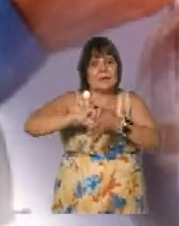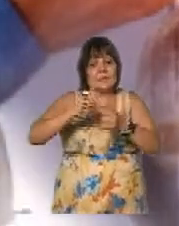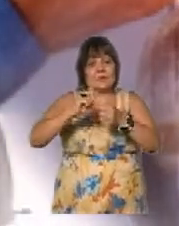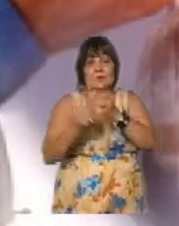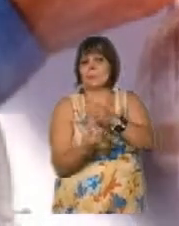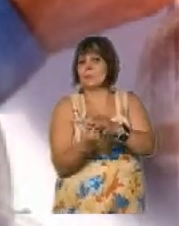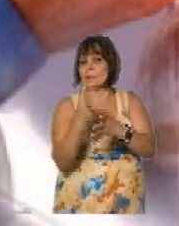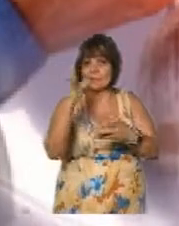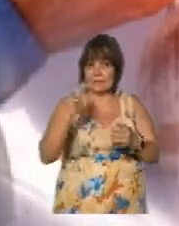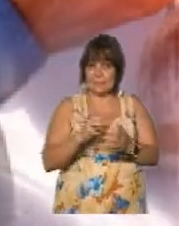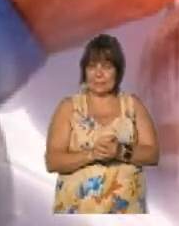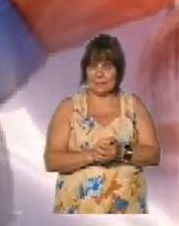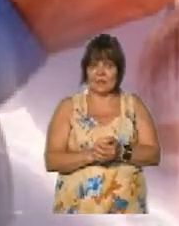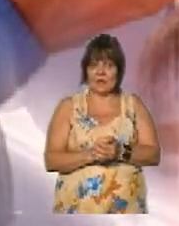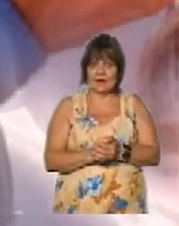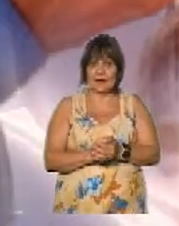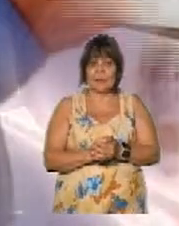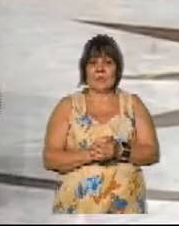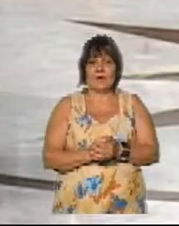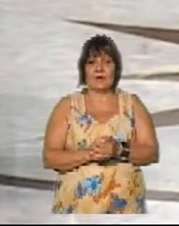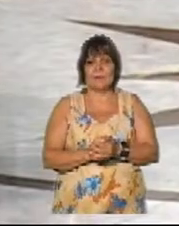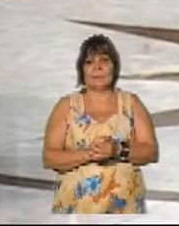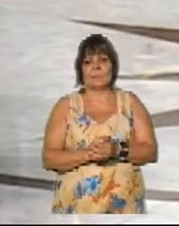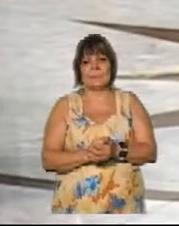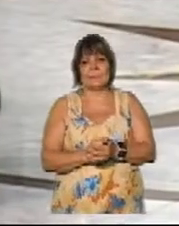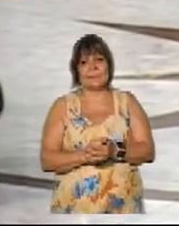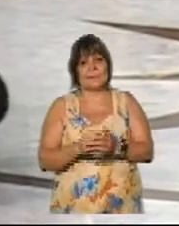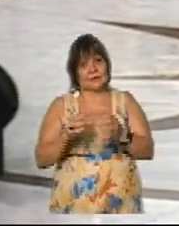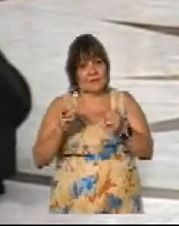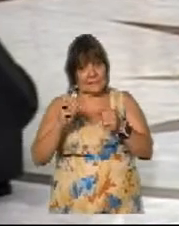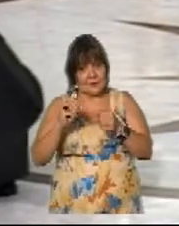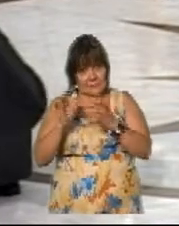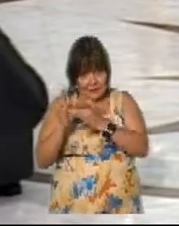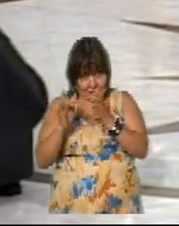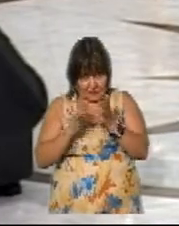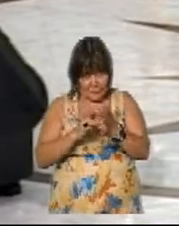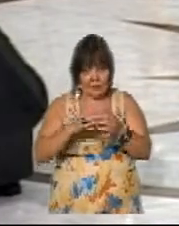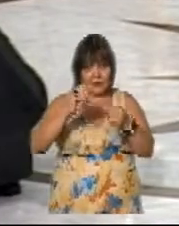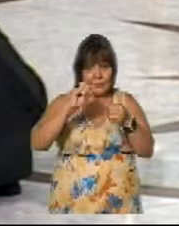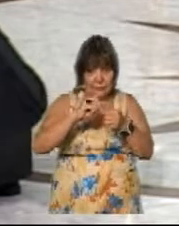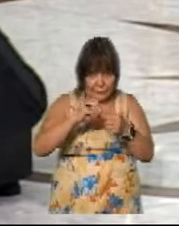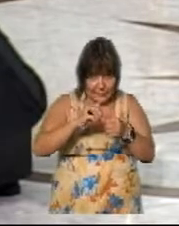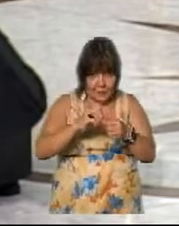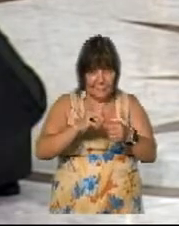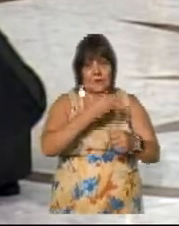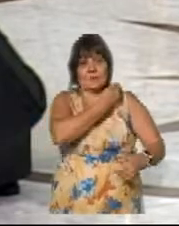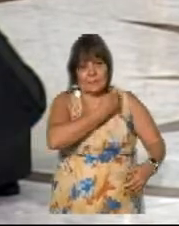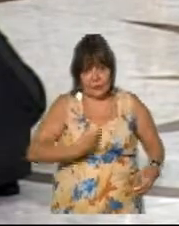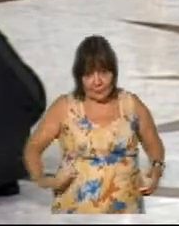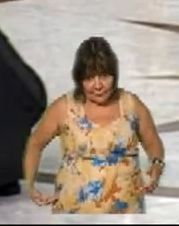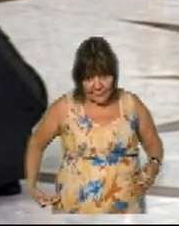Nele tudo subsiste. Então, o que ele criou, ele sustenta. O que ele fez, ele